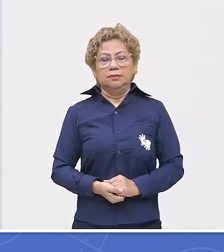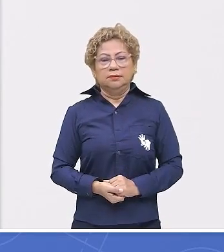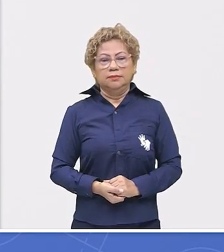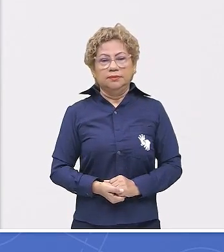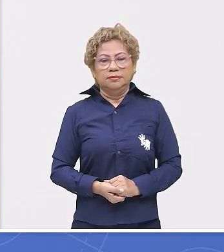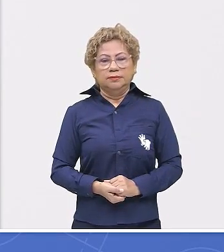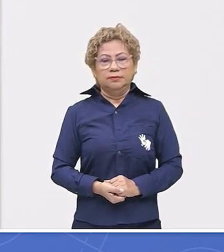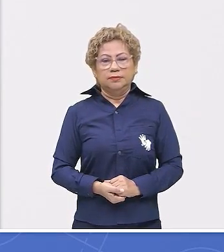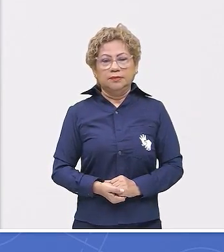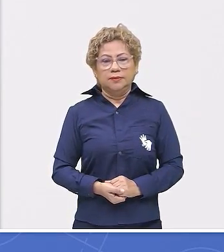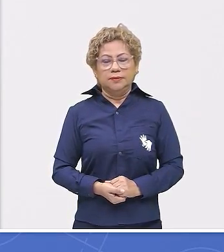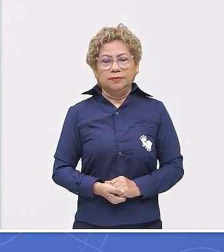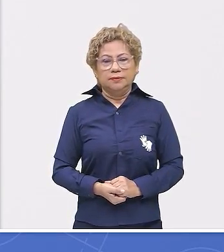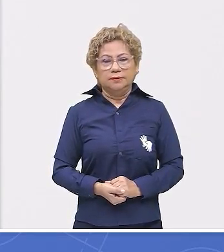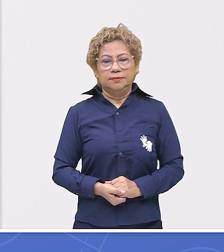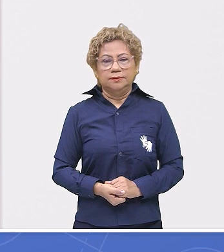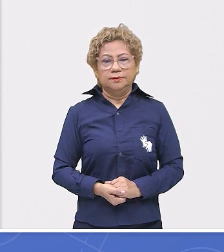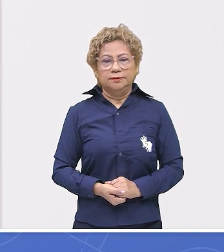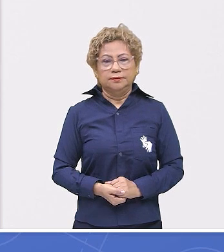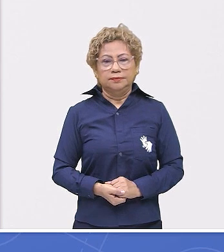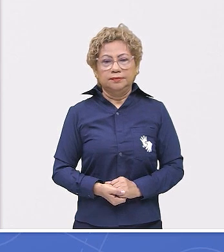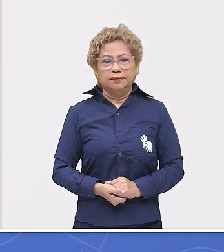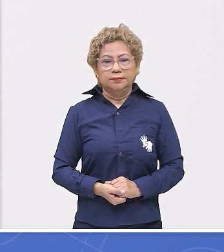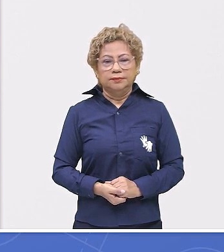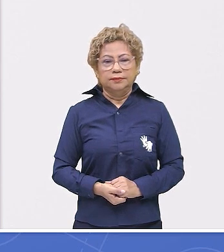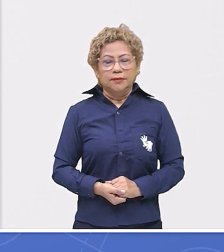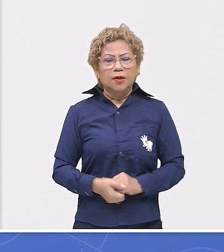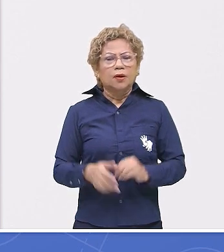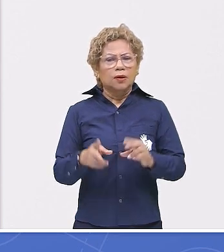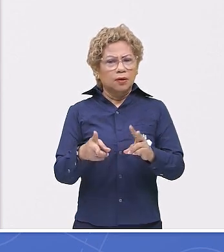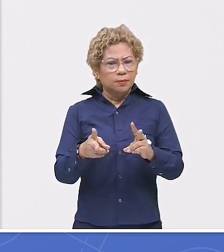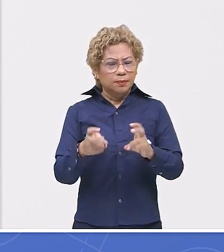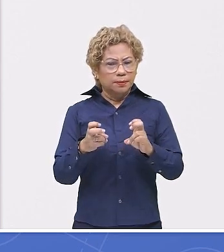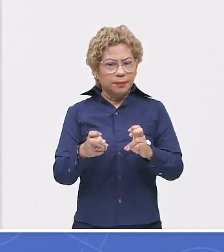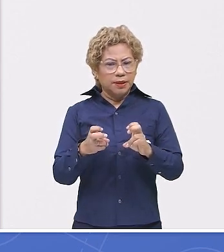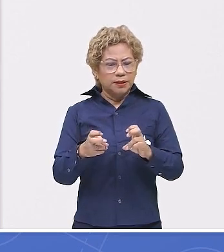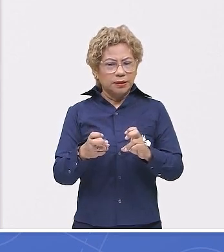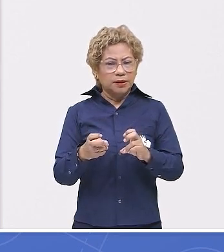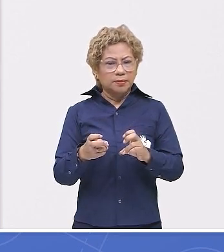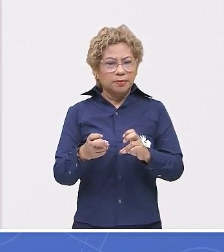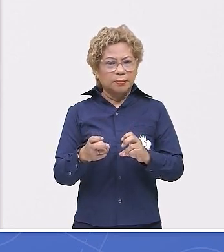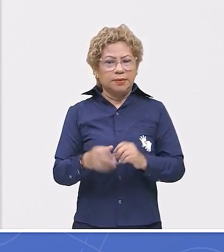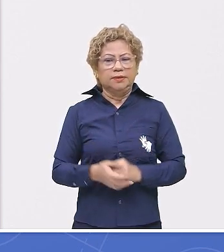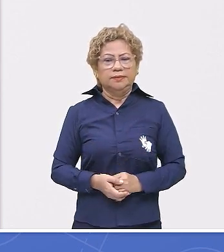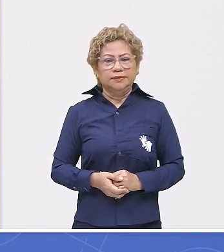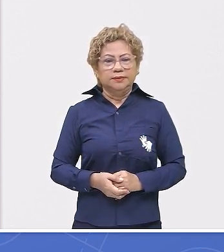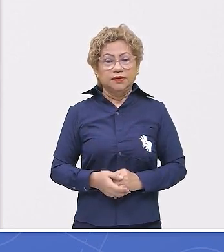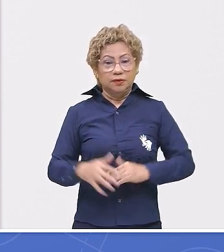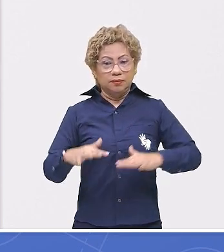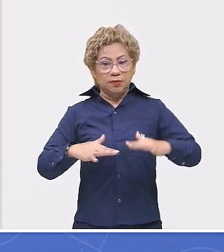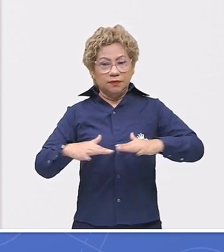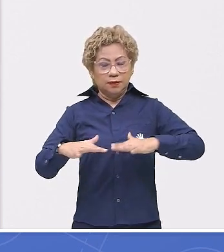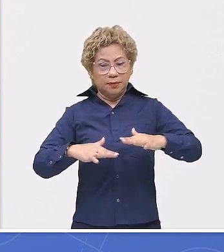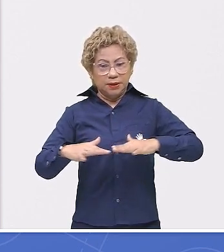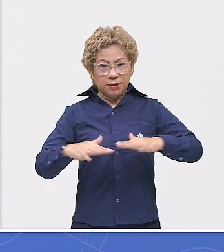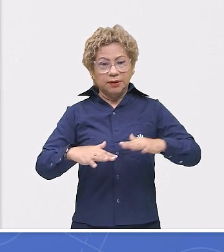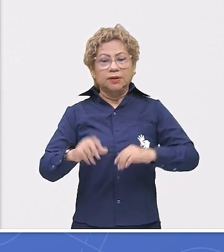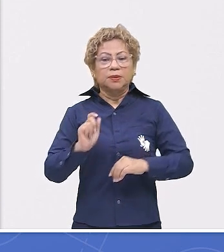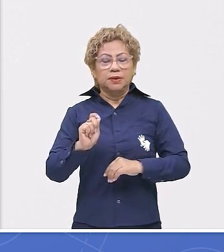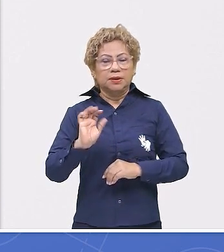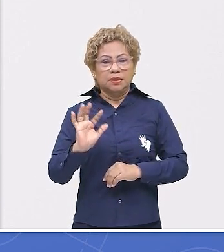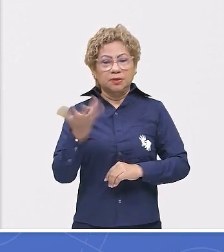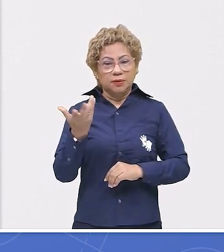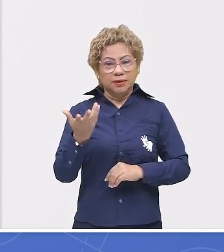Então, olha só, vamos ver esse vídeo, tá? E vocês observando, olha só, o planeta Terra ele não para, tá? Está ocorrendo aí,